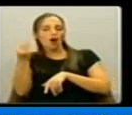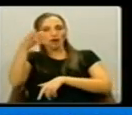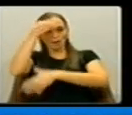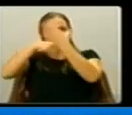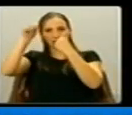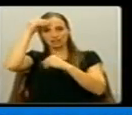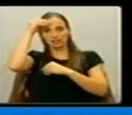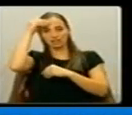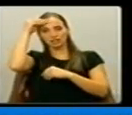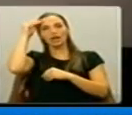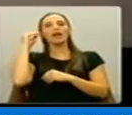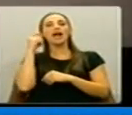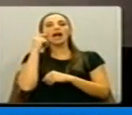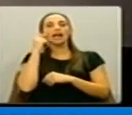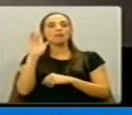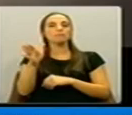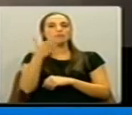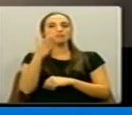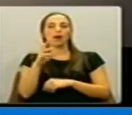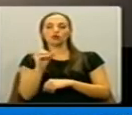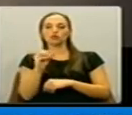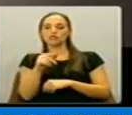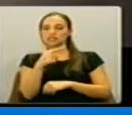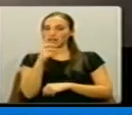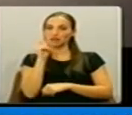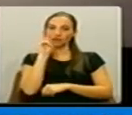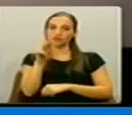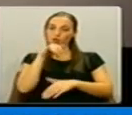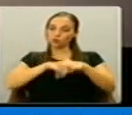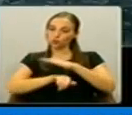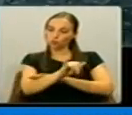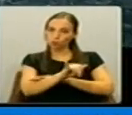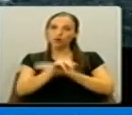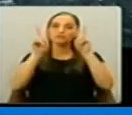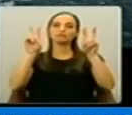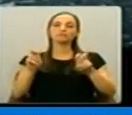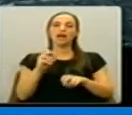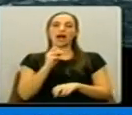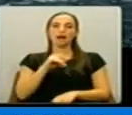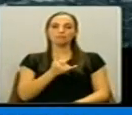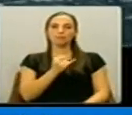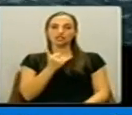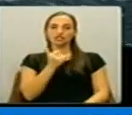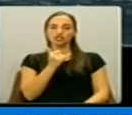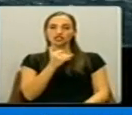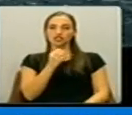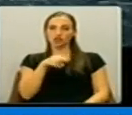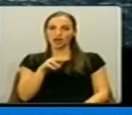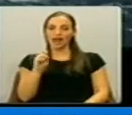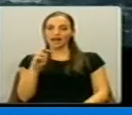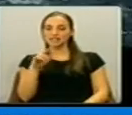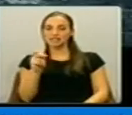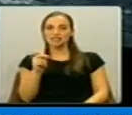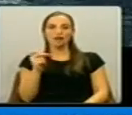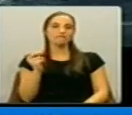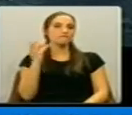principal? A sonda Rosetta. Isto são vídeos que podemos ver no YouTube, basta colocar Ambition ESA, e é um dos prodígios da divulgação científica